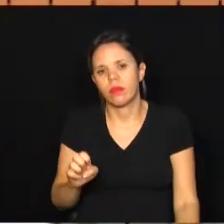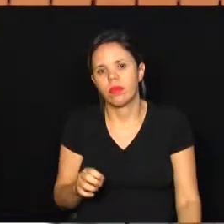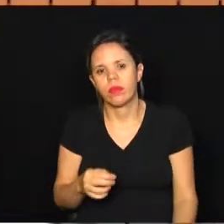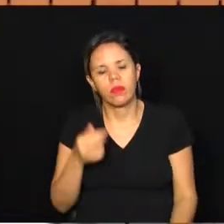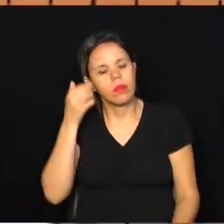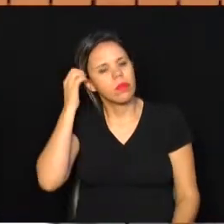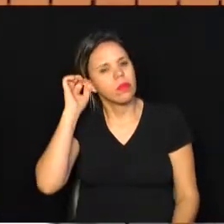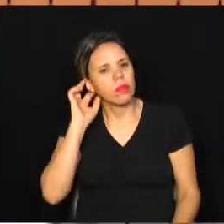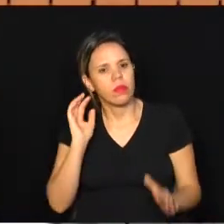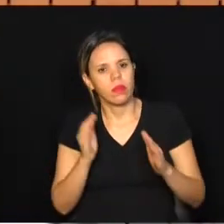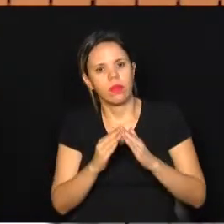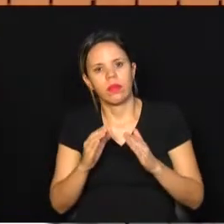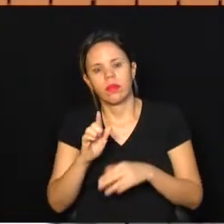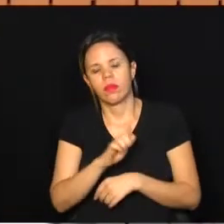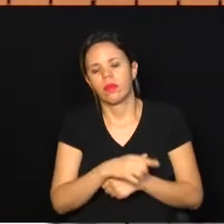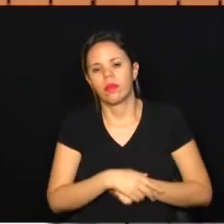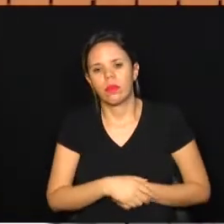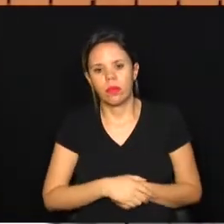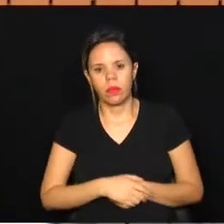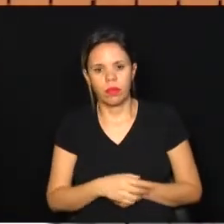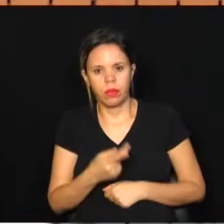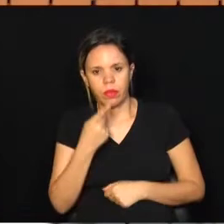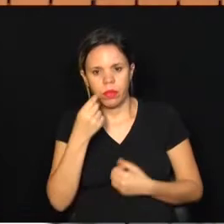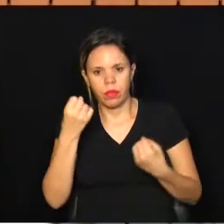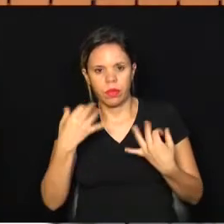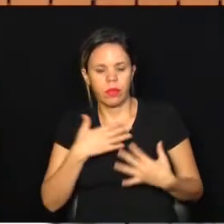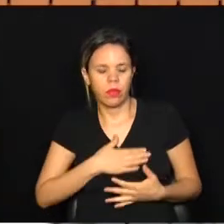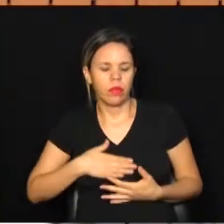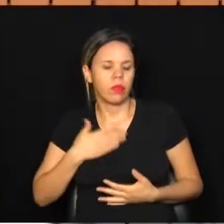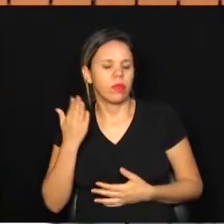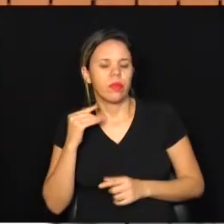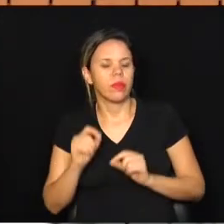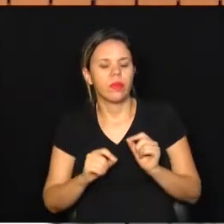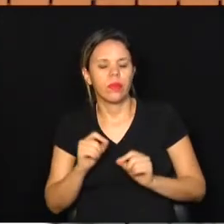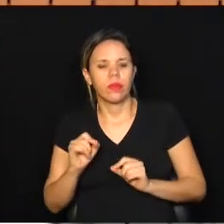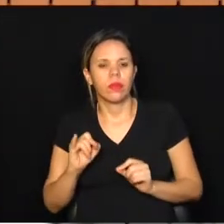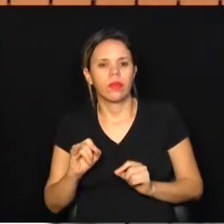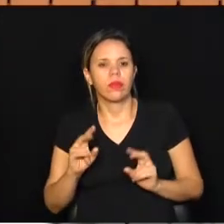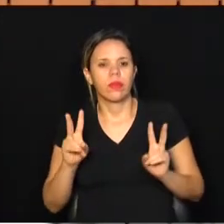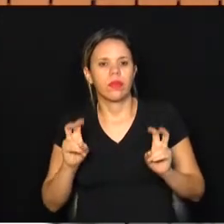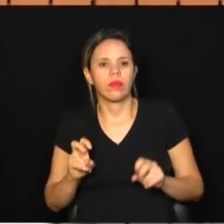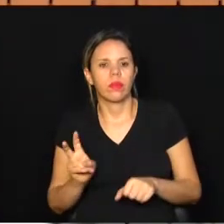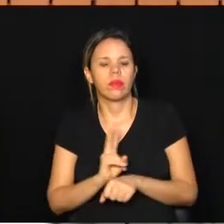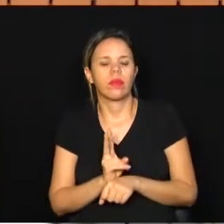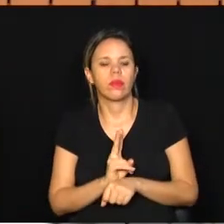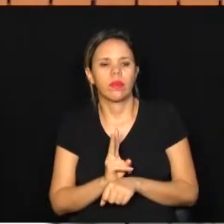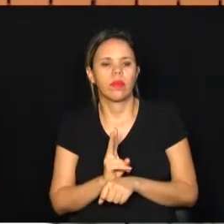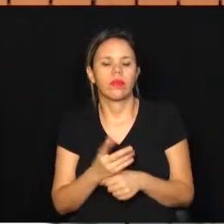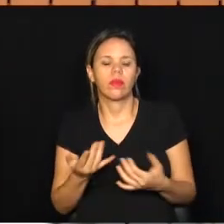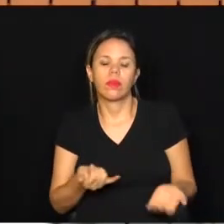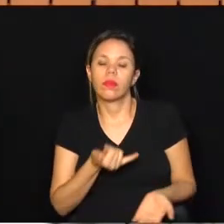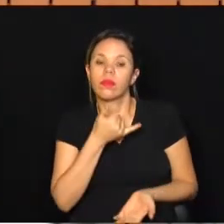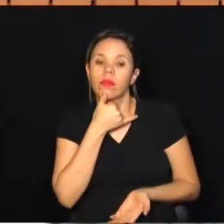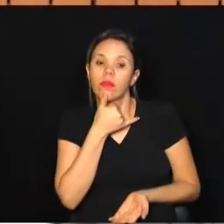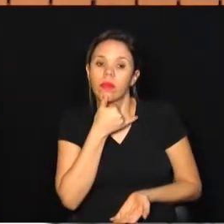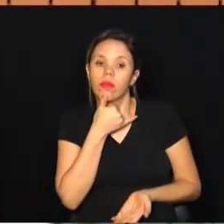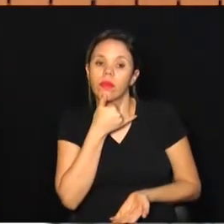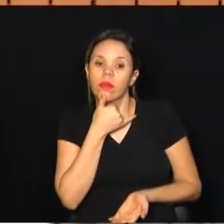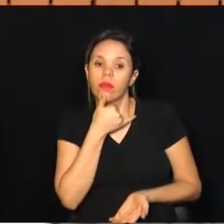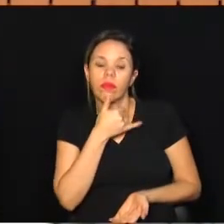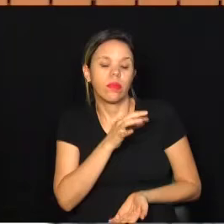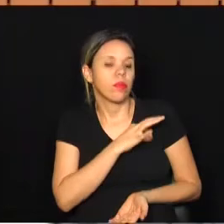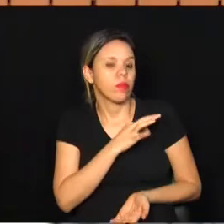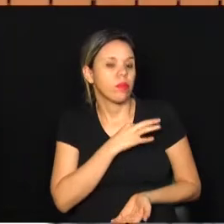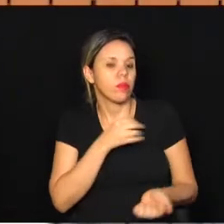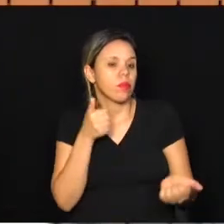ela é moradora da região do Campo Grande e diz o seguinte: gostaria de saber sobre a segurança. Infelizmente, a base da Polícia Militar